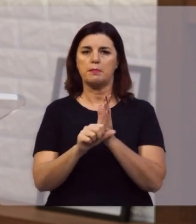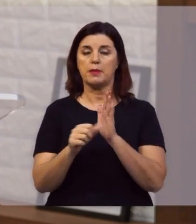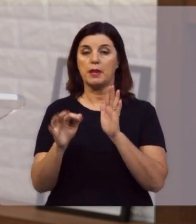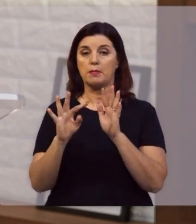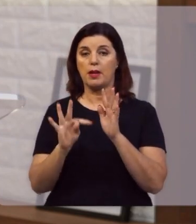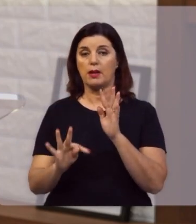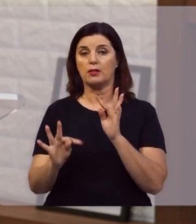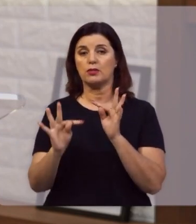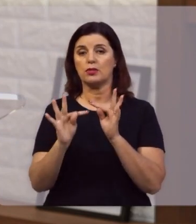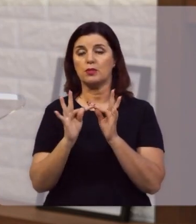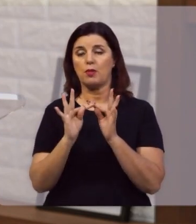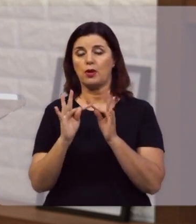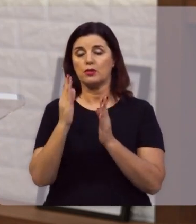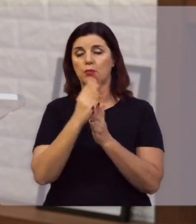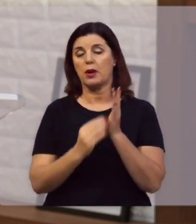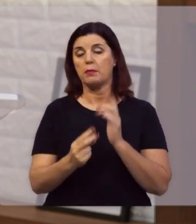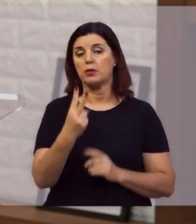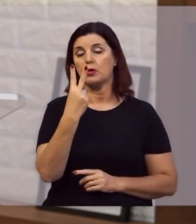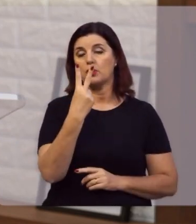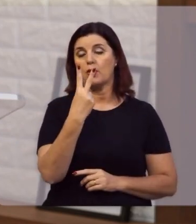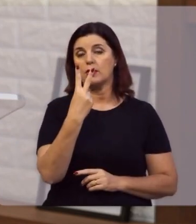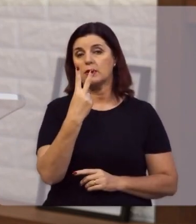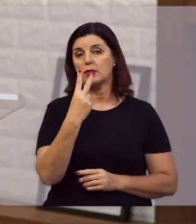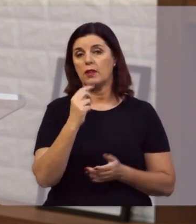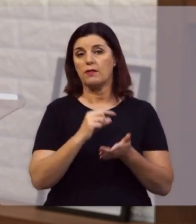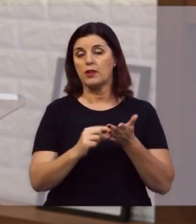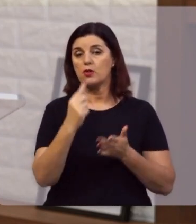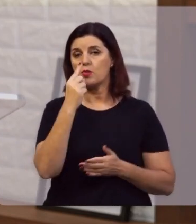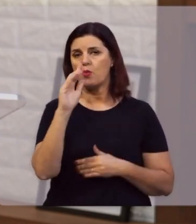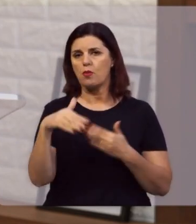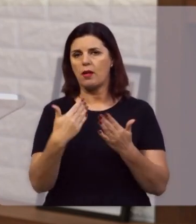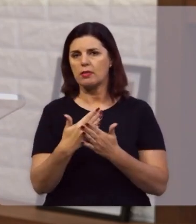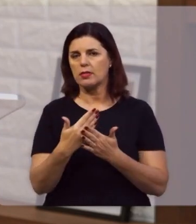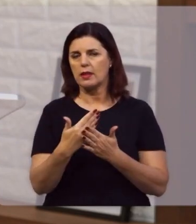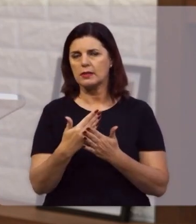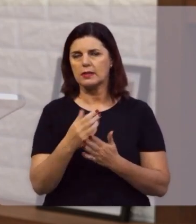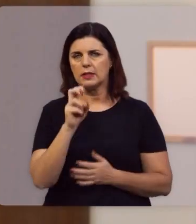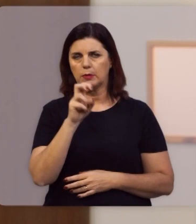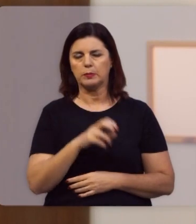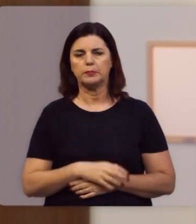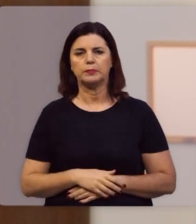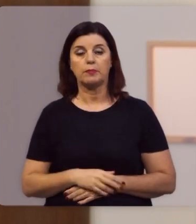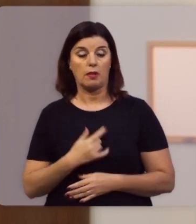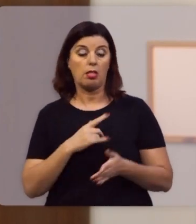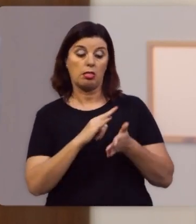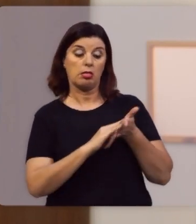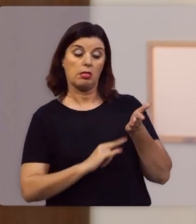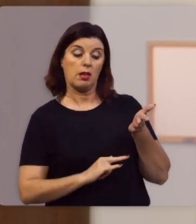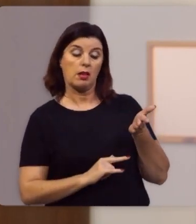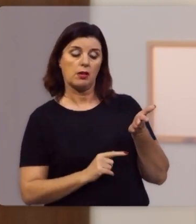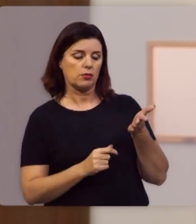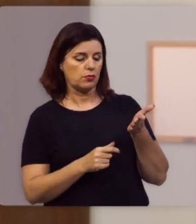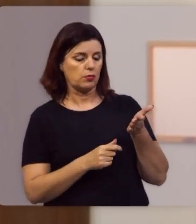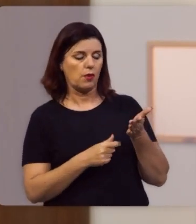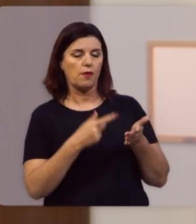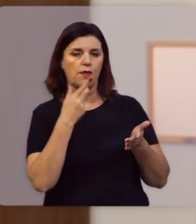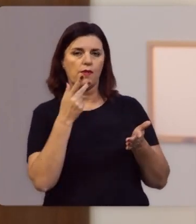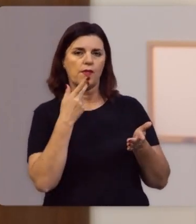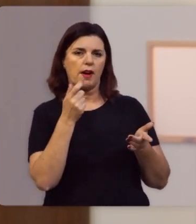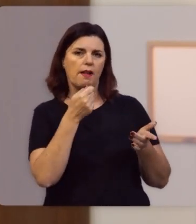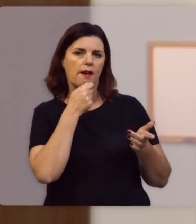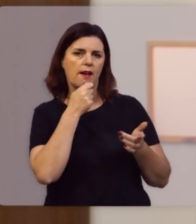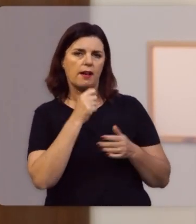Timóteo Capítulo 2 verso de uma cinco mas esse texto ainda prossegue eu gostaria de